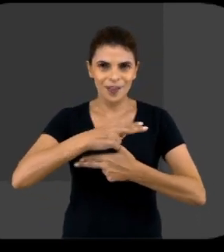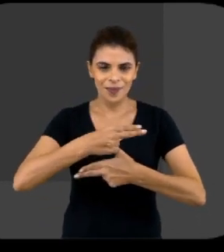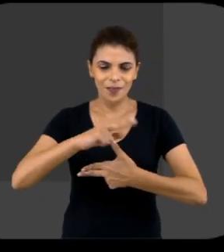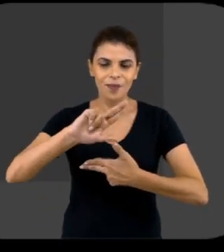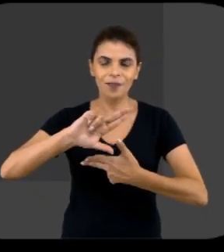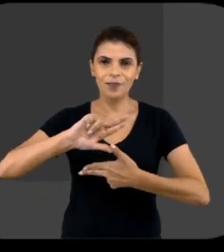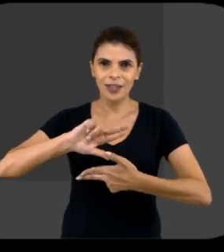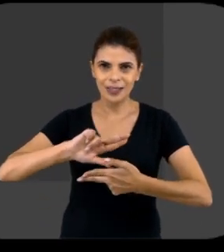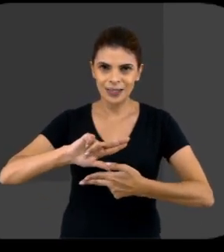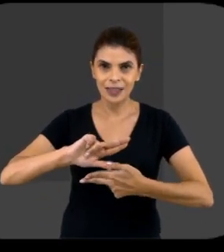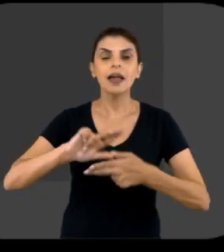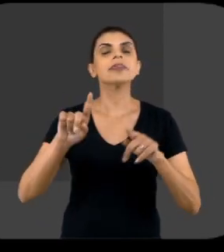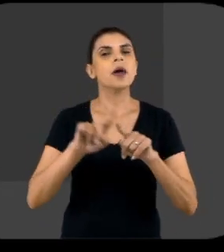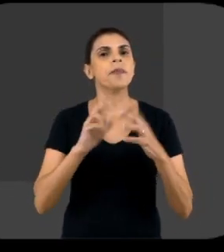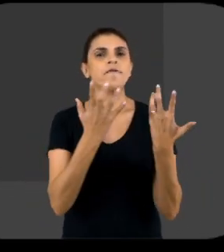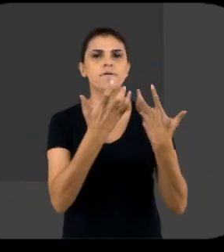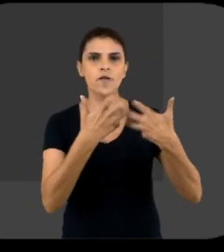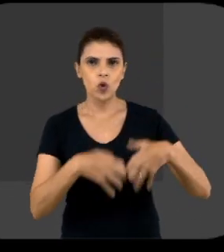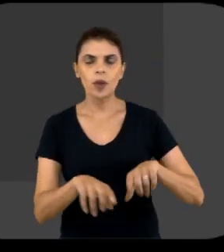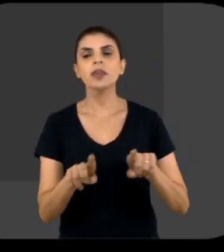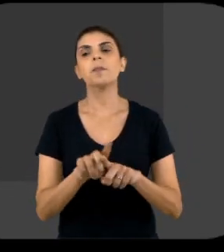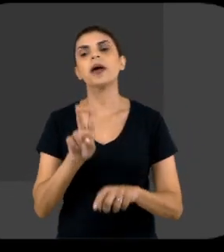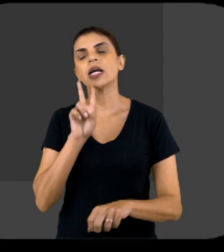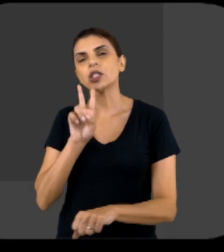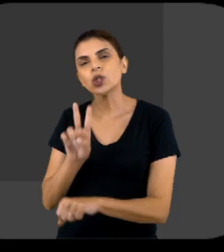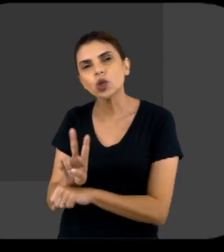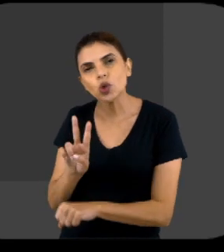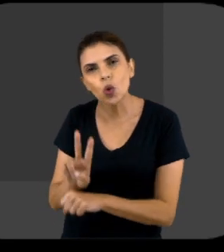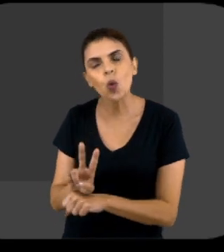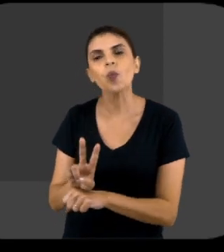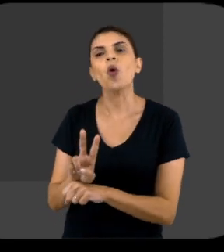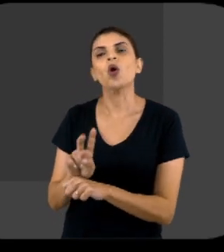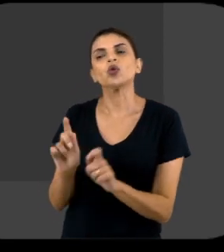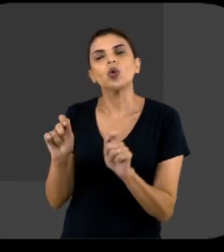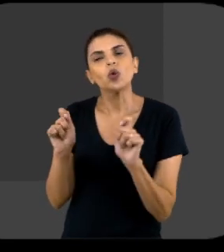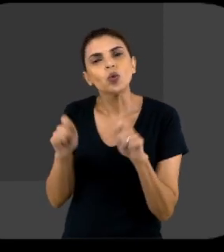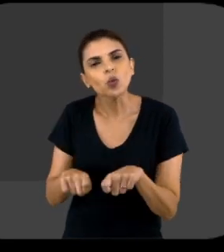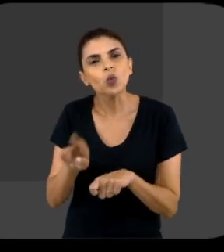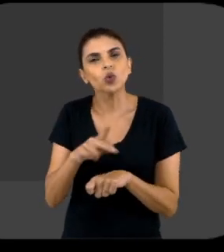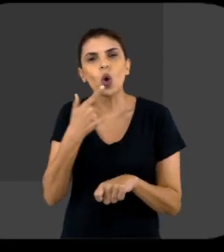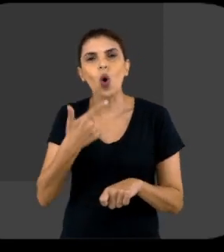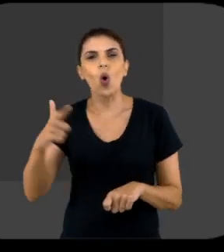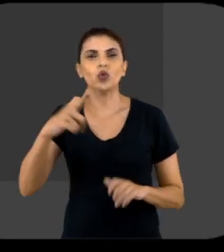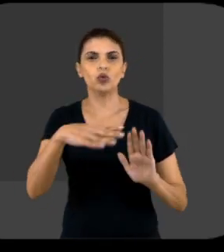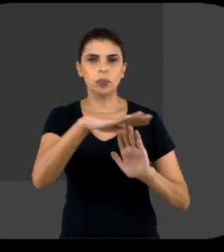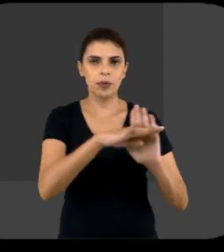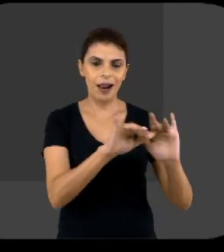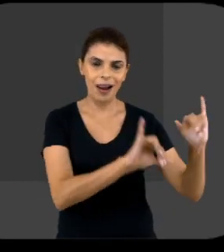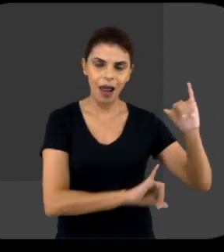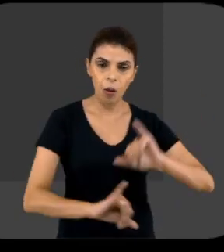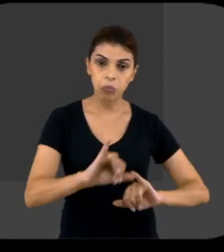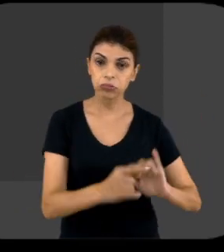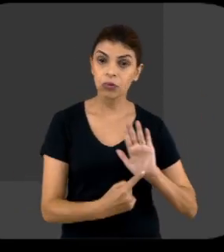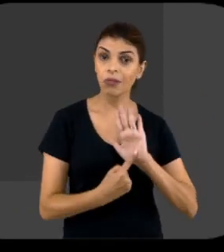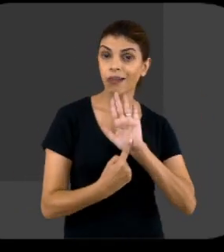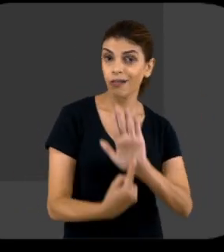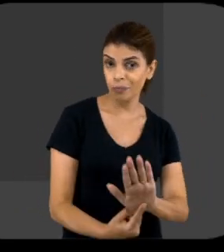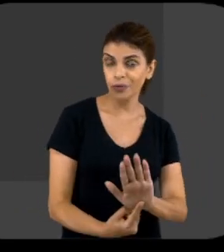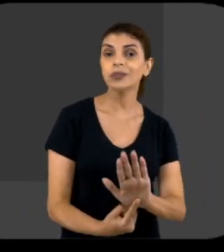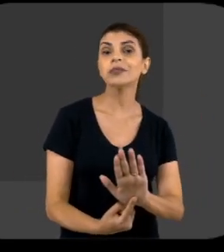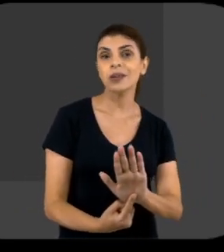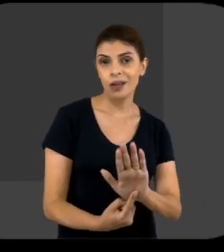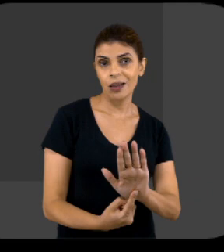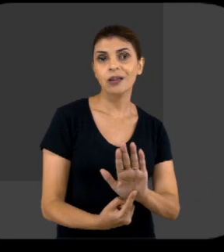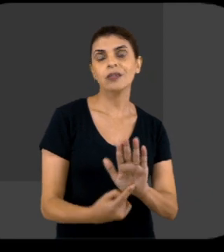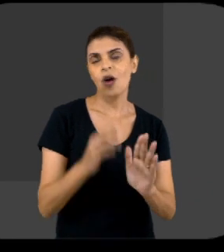o funcionamento, mas também dando suporte para que os requisitos, para que os laboratórios eles